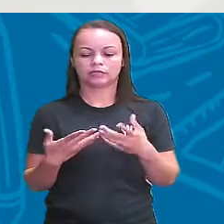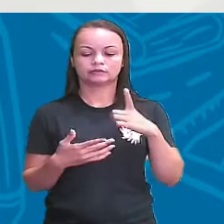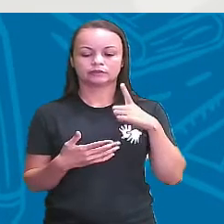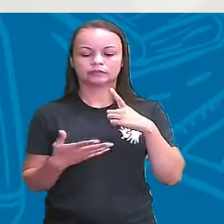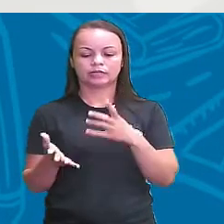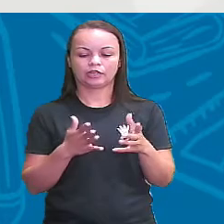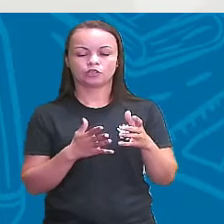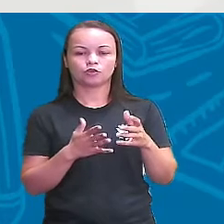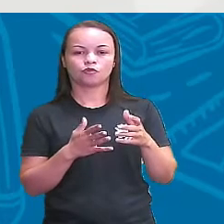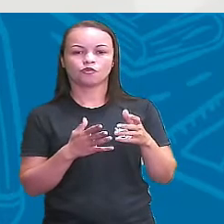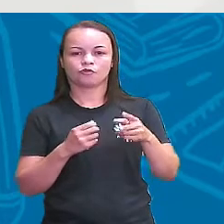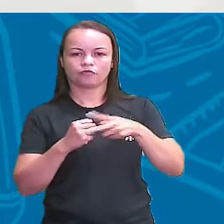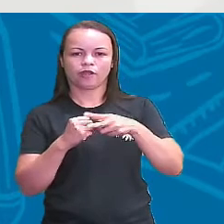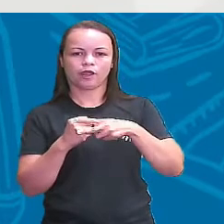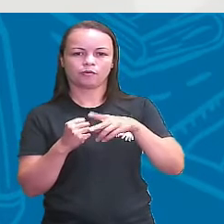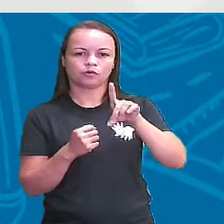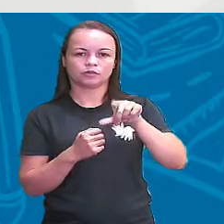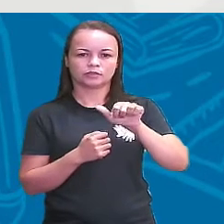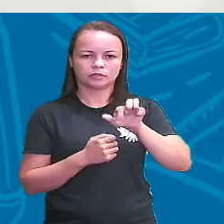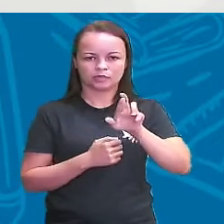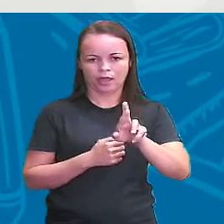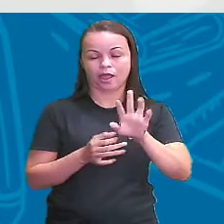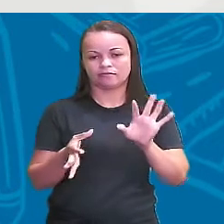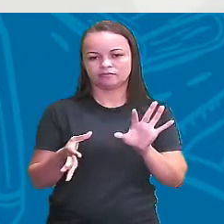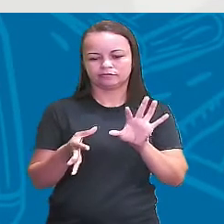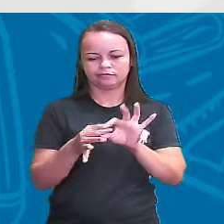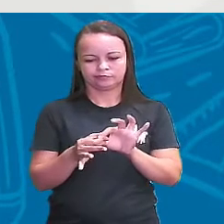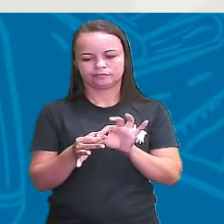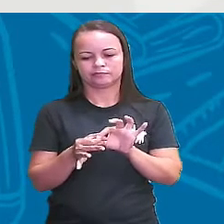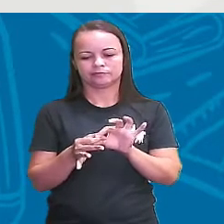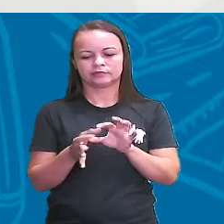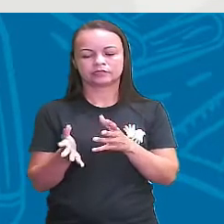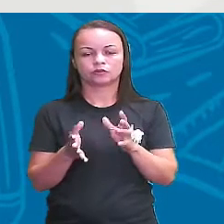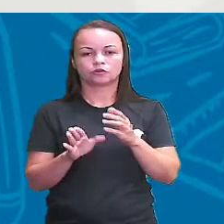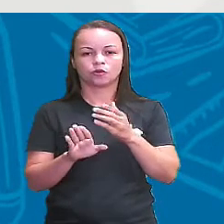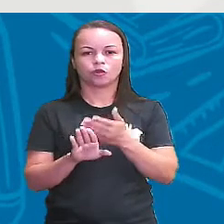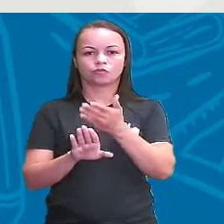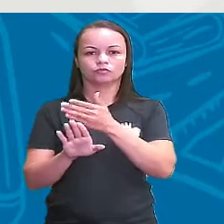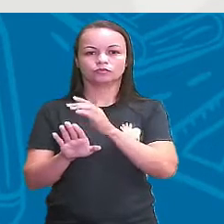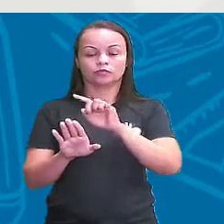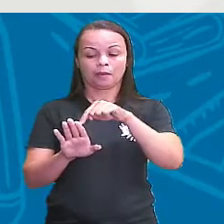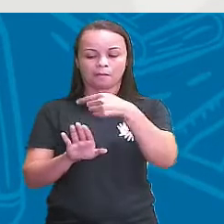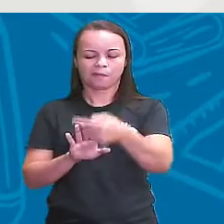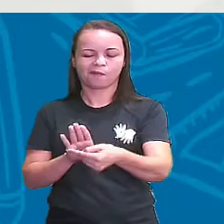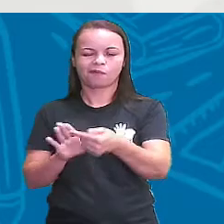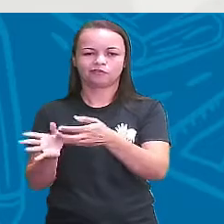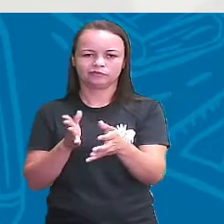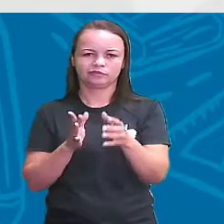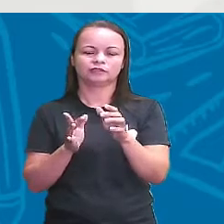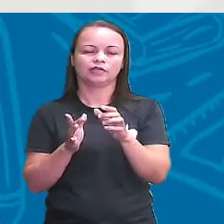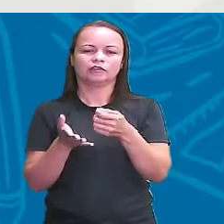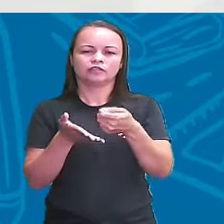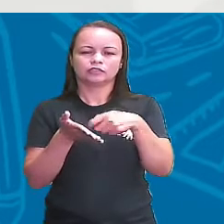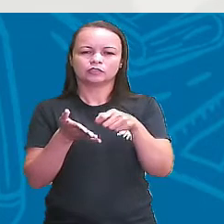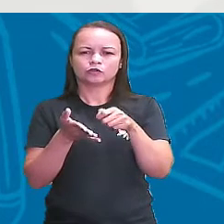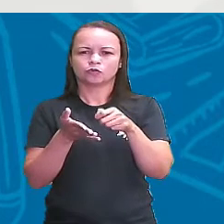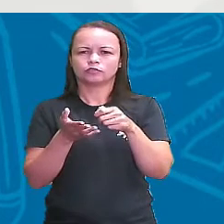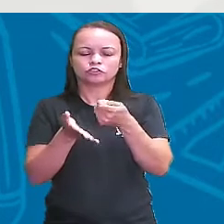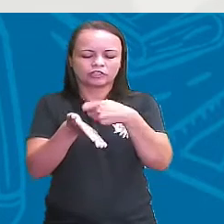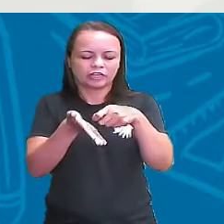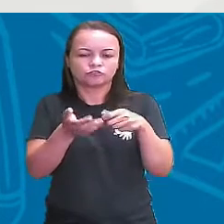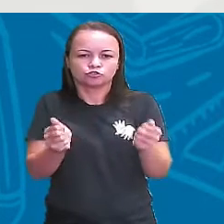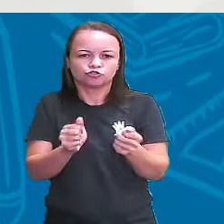ficam coladinhos, tá certo? Quando eu coloco depois, eu escrevo eles juntos, como se fosse uma palavra